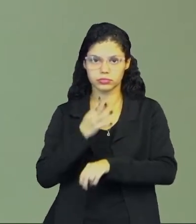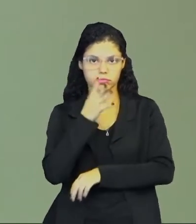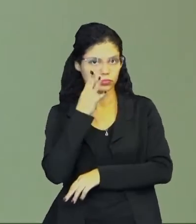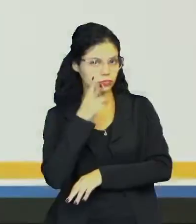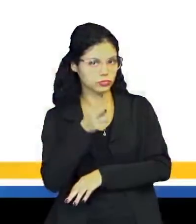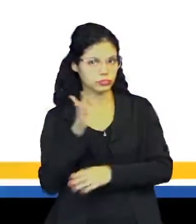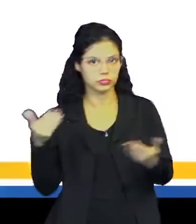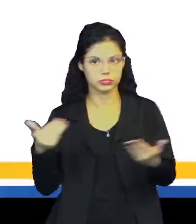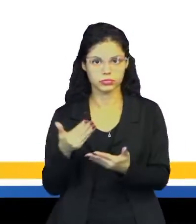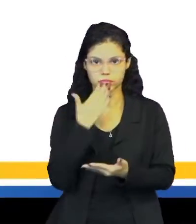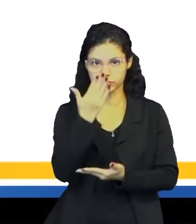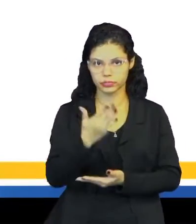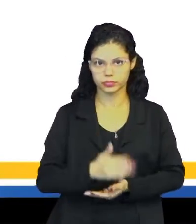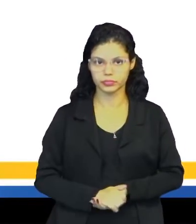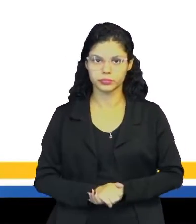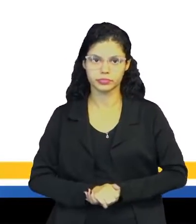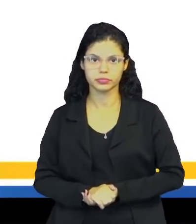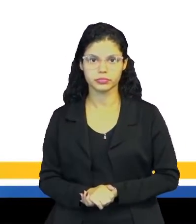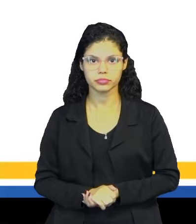nós veremos aí adiante.